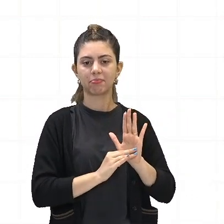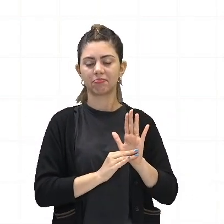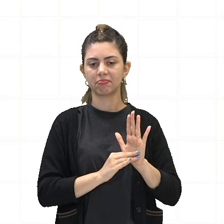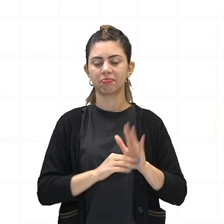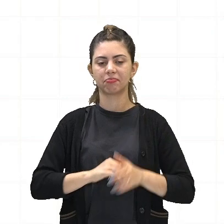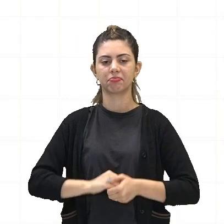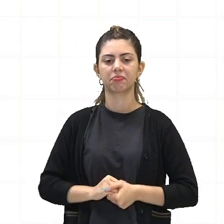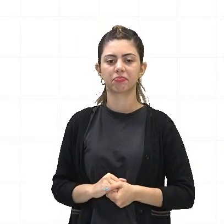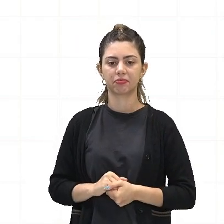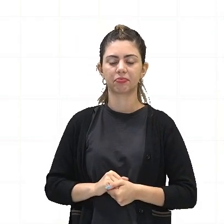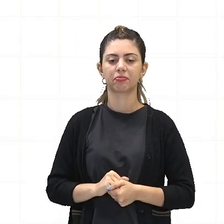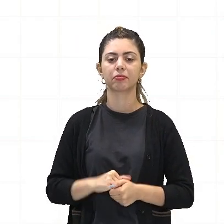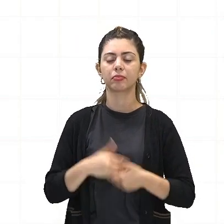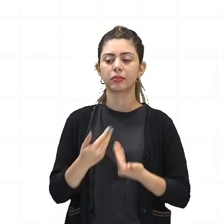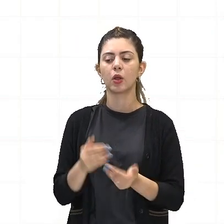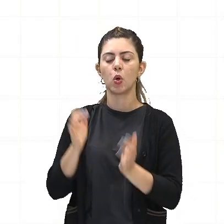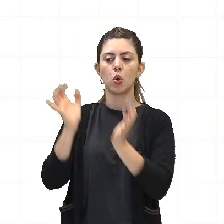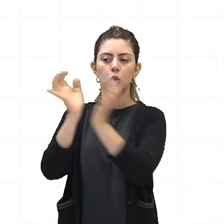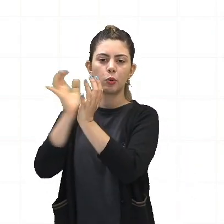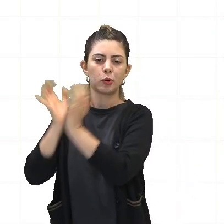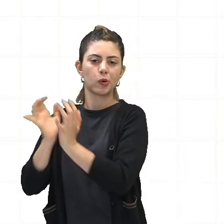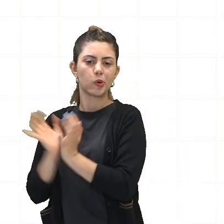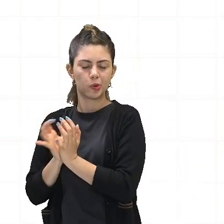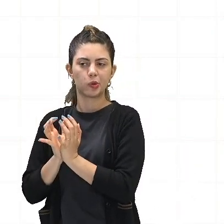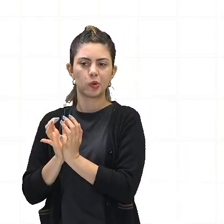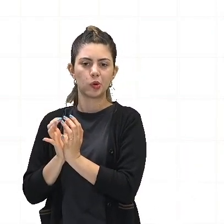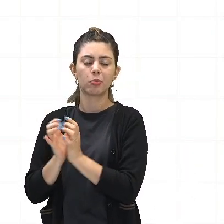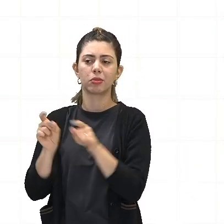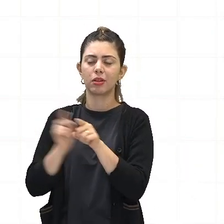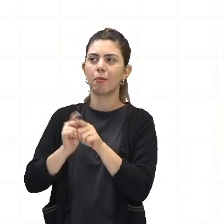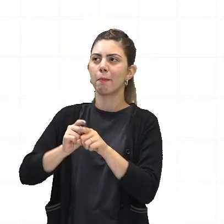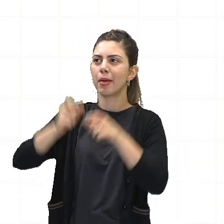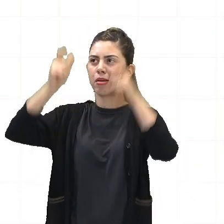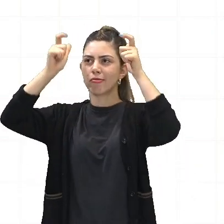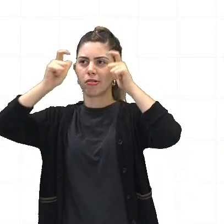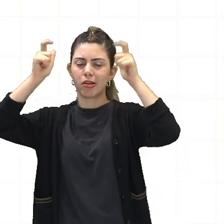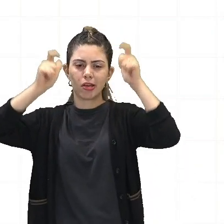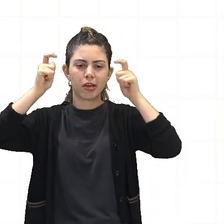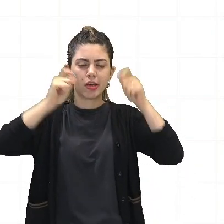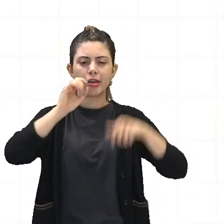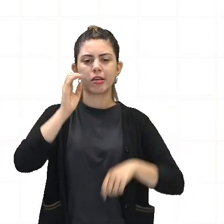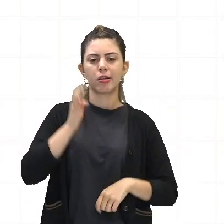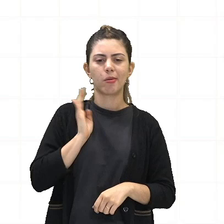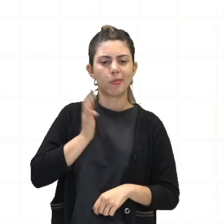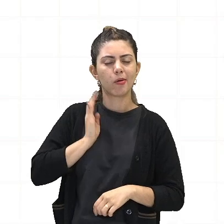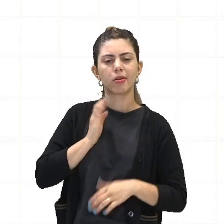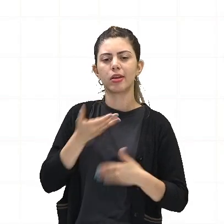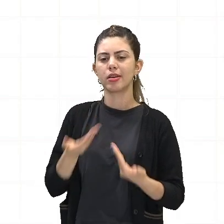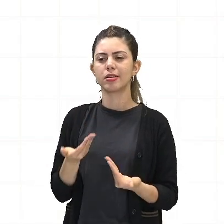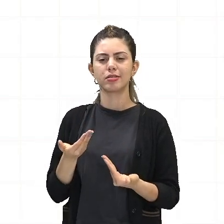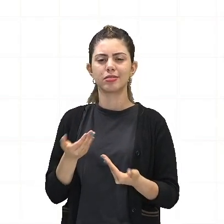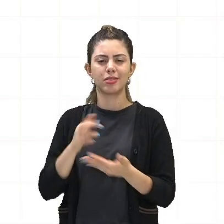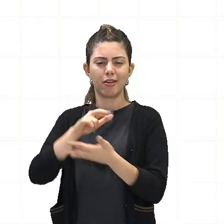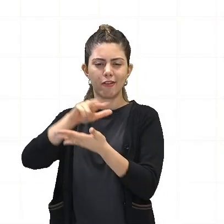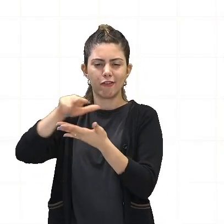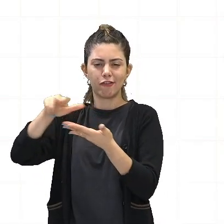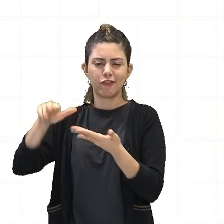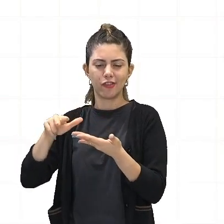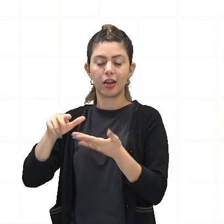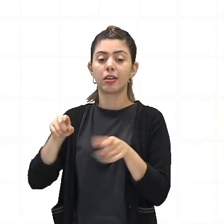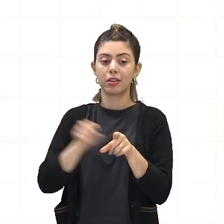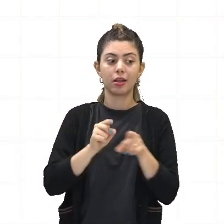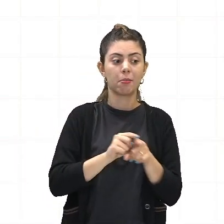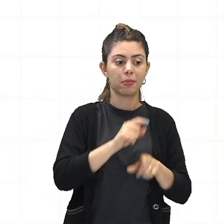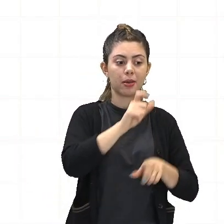torna-se proeminente. Então, só para a gente ter ideia, as ideias de Lutero, elas se difundiram, se propagaram